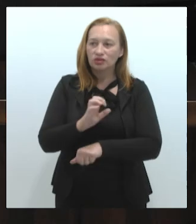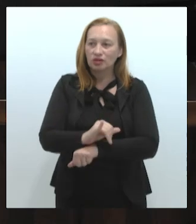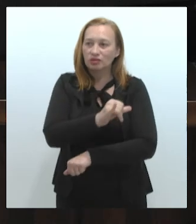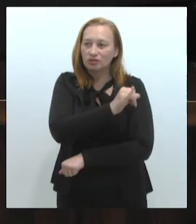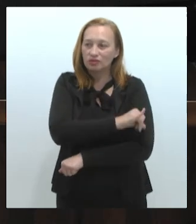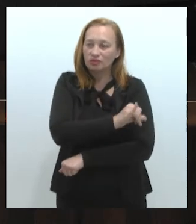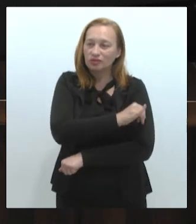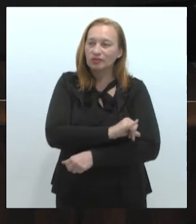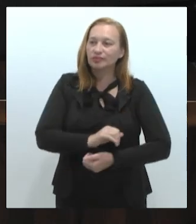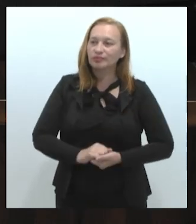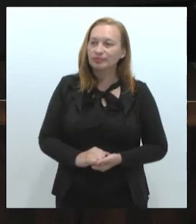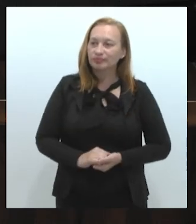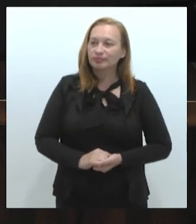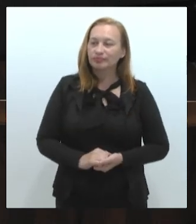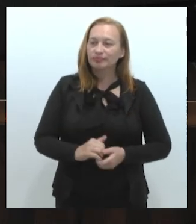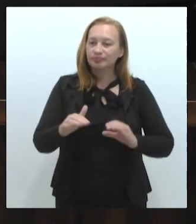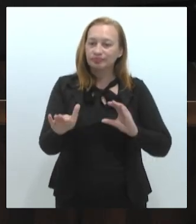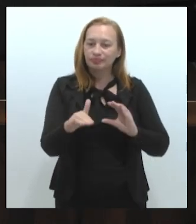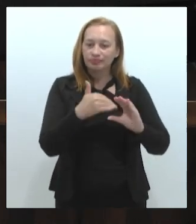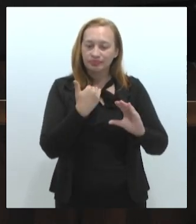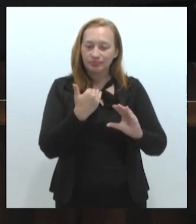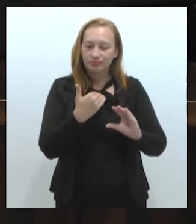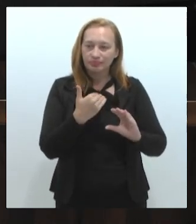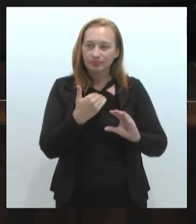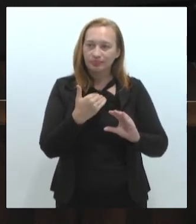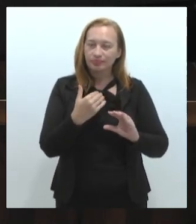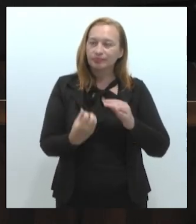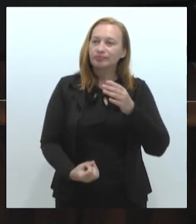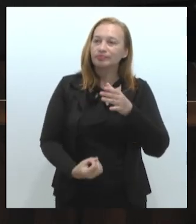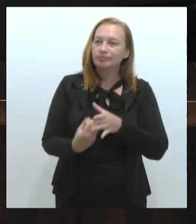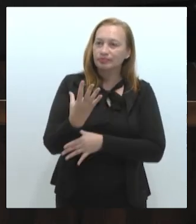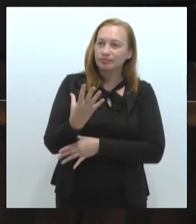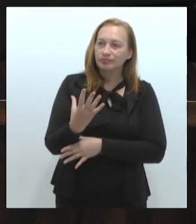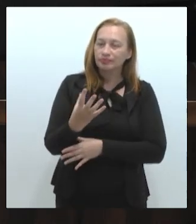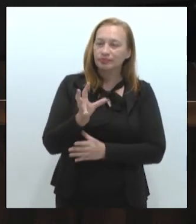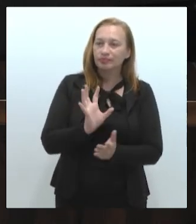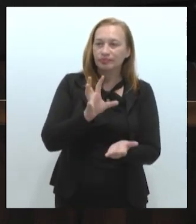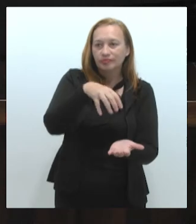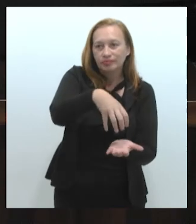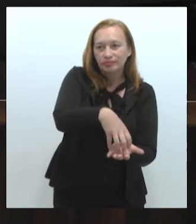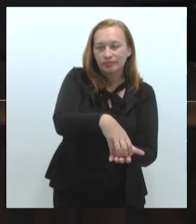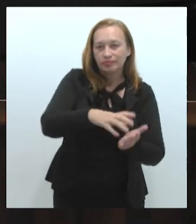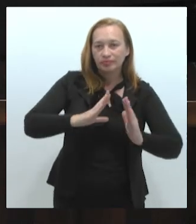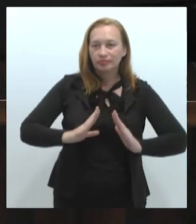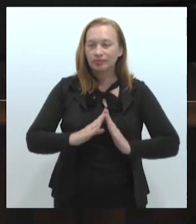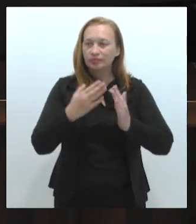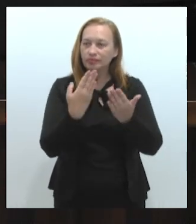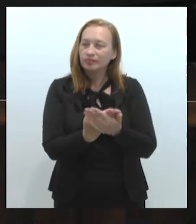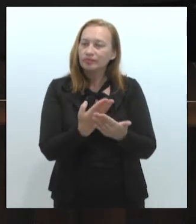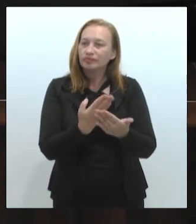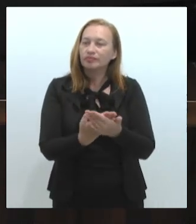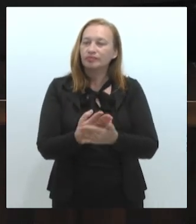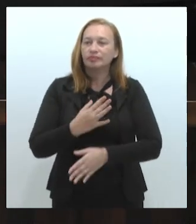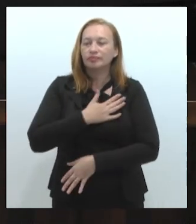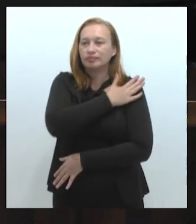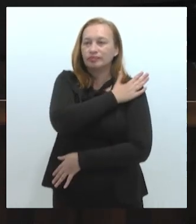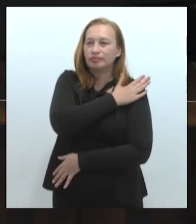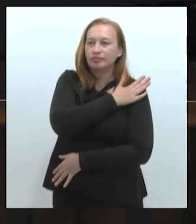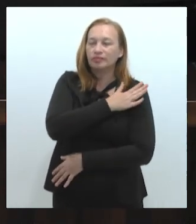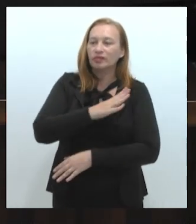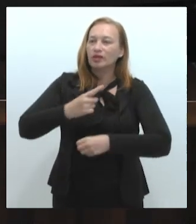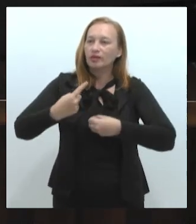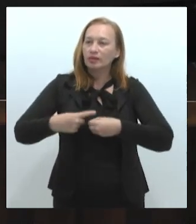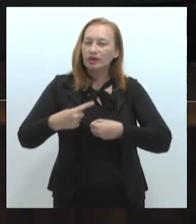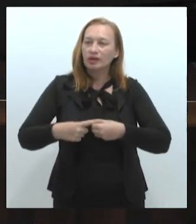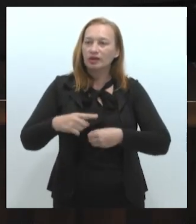do Rio de Janeiro o envio de mensagem dispondo sobre a criação de unidade de colégio da Polícia Militar no bairro da Tijuca, no